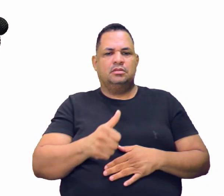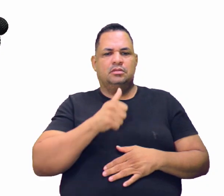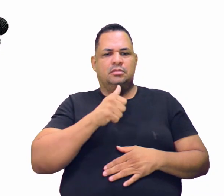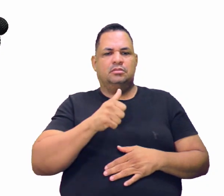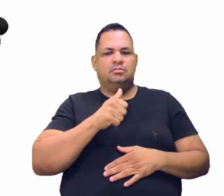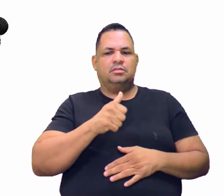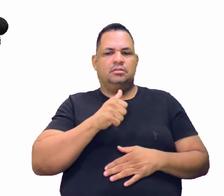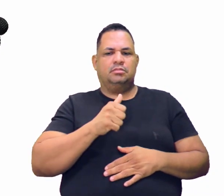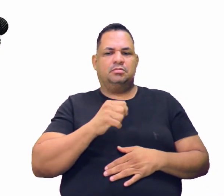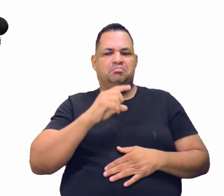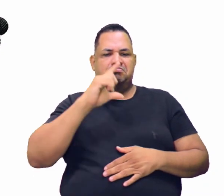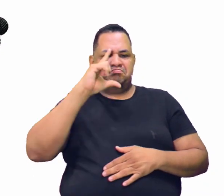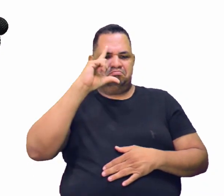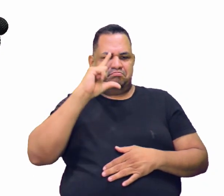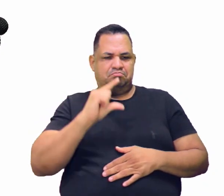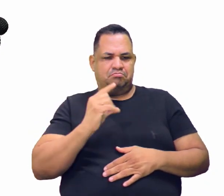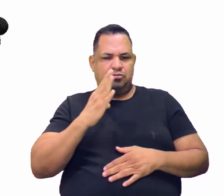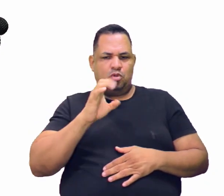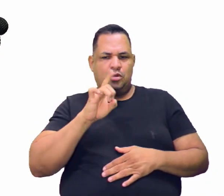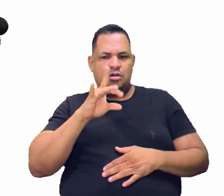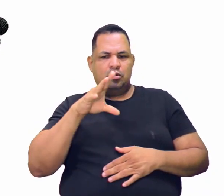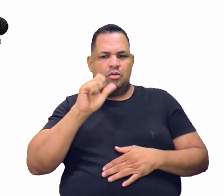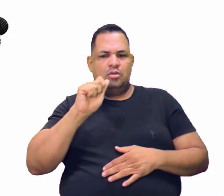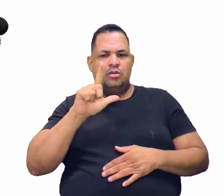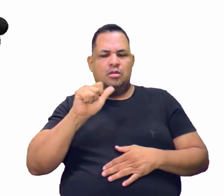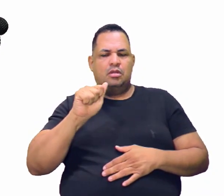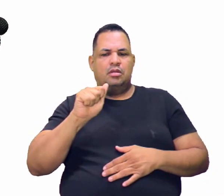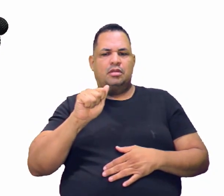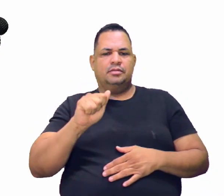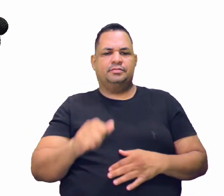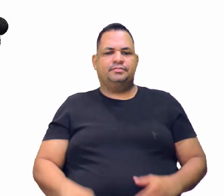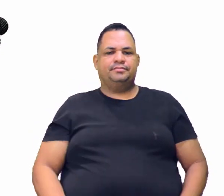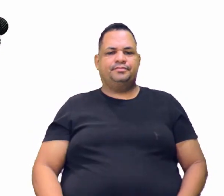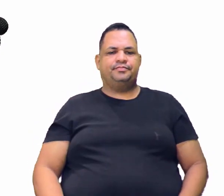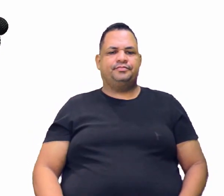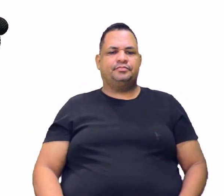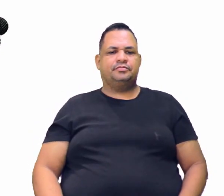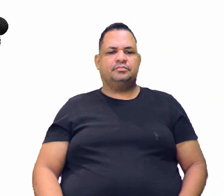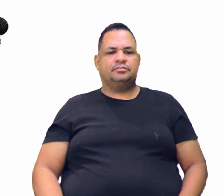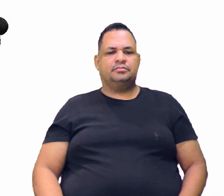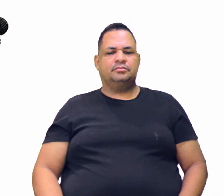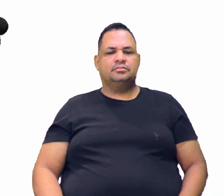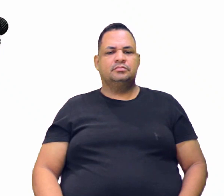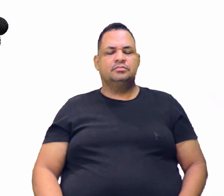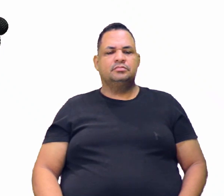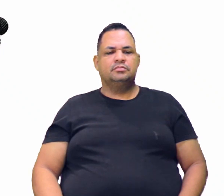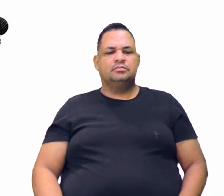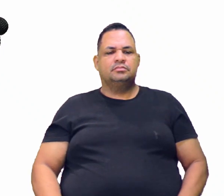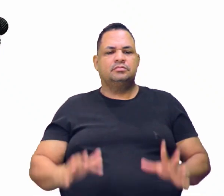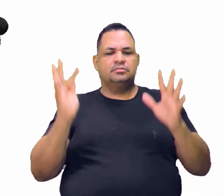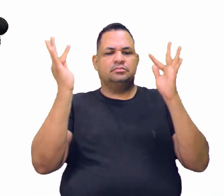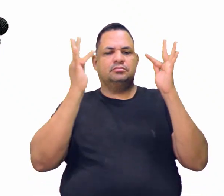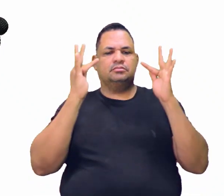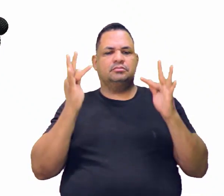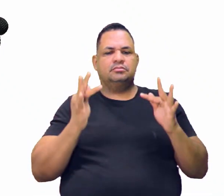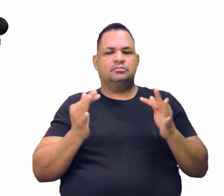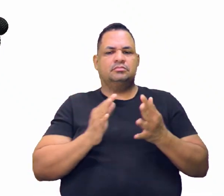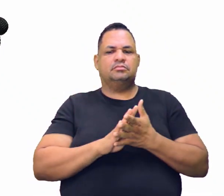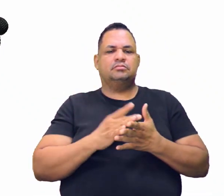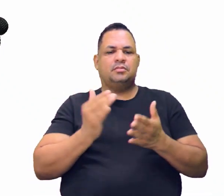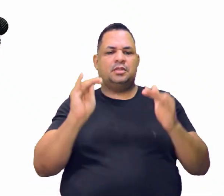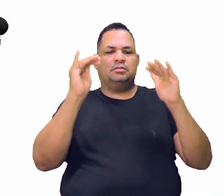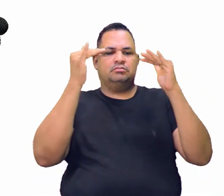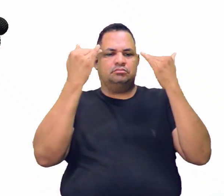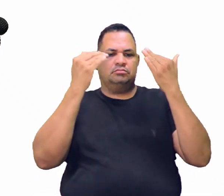menos Coca-Cola. Então, amadinha aqui, a amadinha ficou toda feliz que a amada não